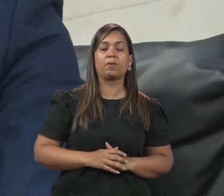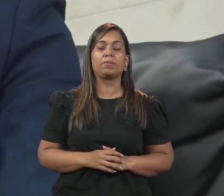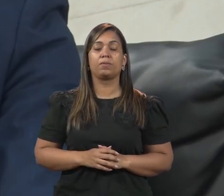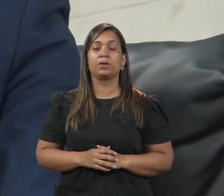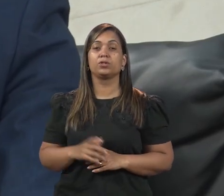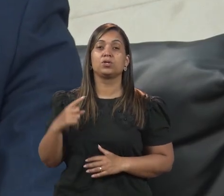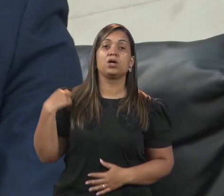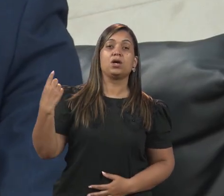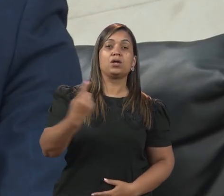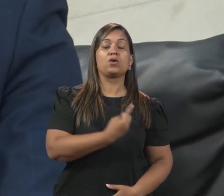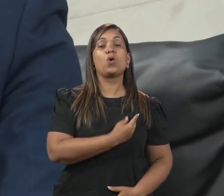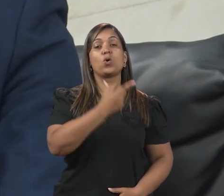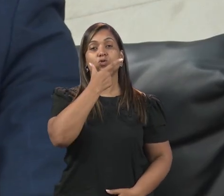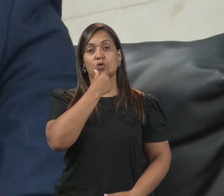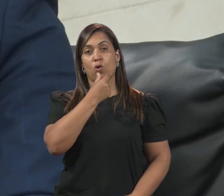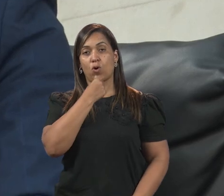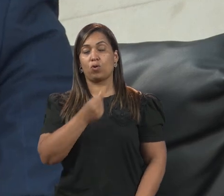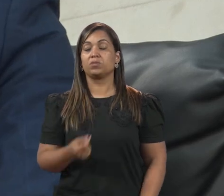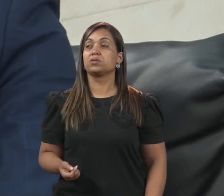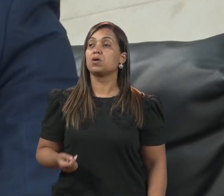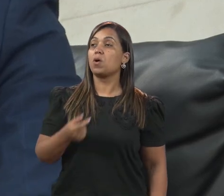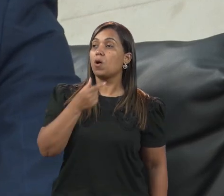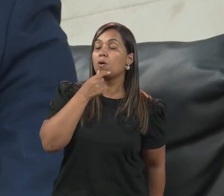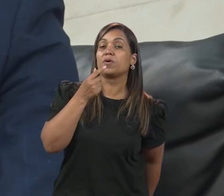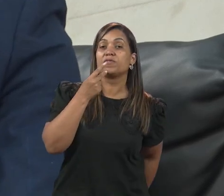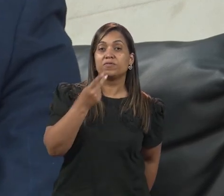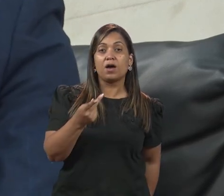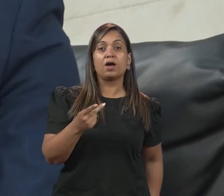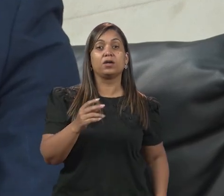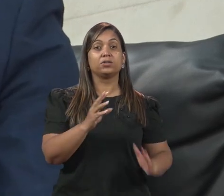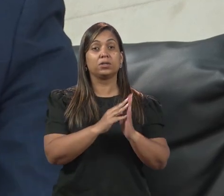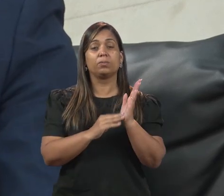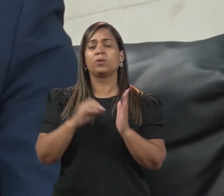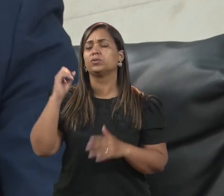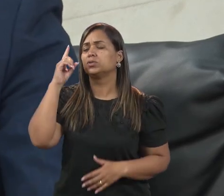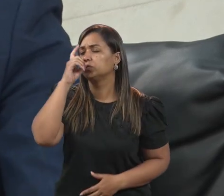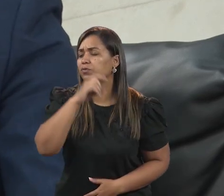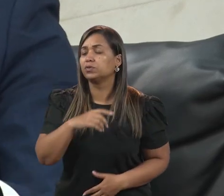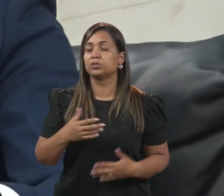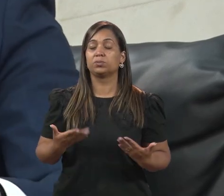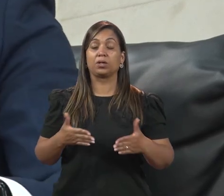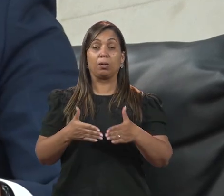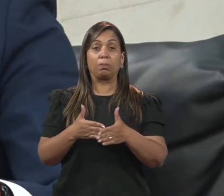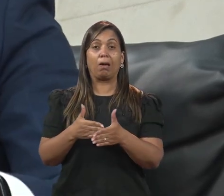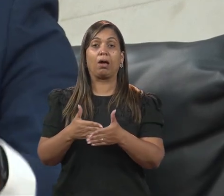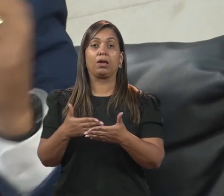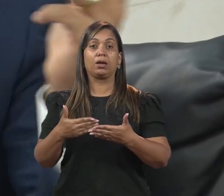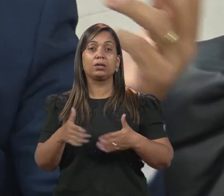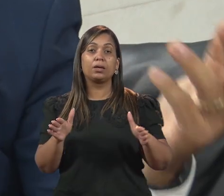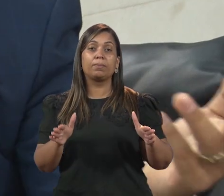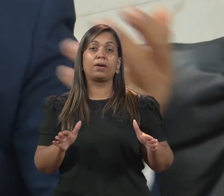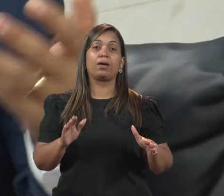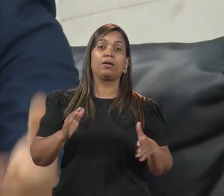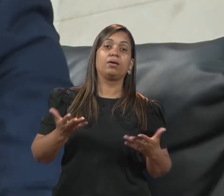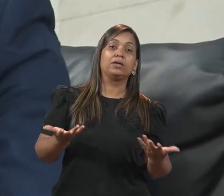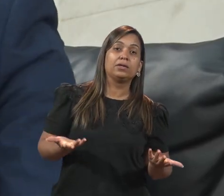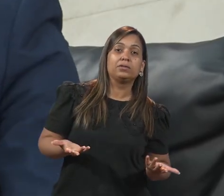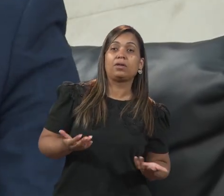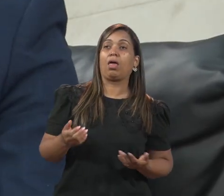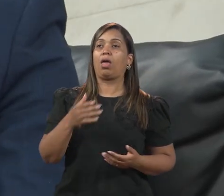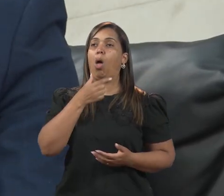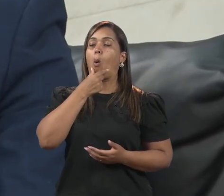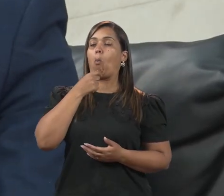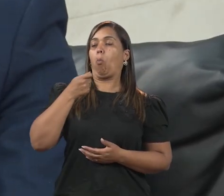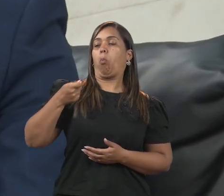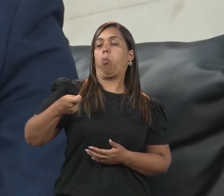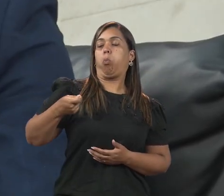a nós, homens. Quando o homem fala dessa pauta é tão difícil porque nós temos que quebrar a barreira da falsa masculinidade,